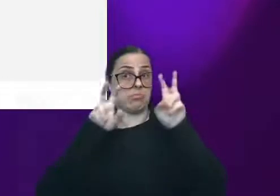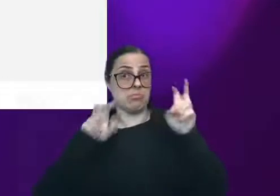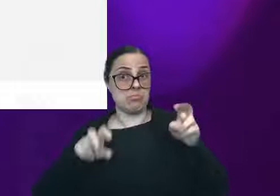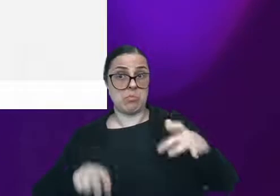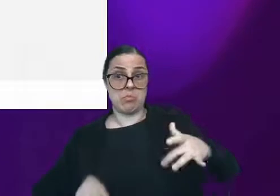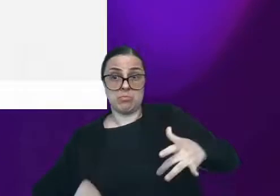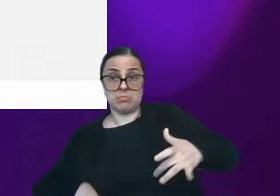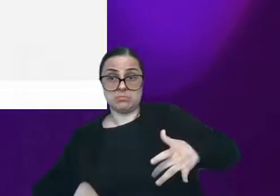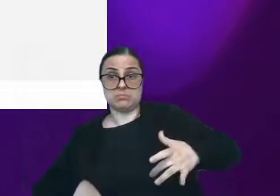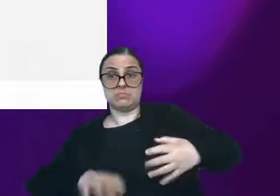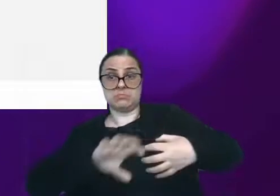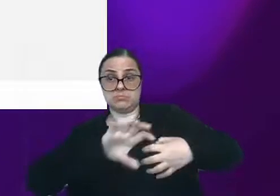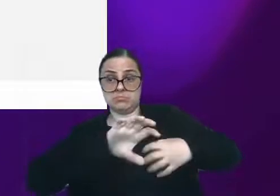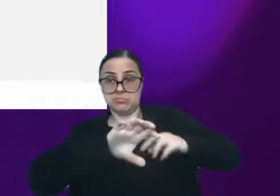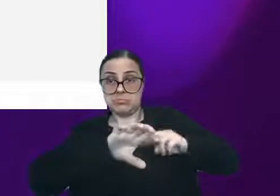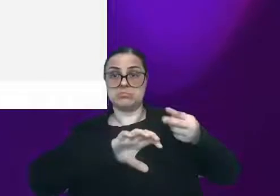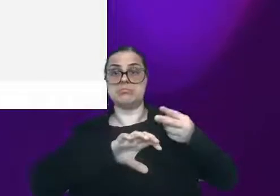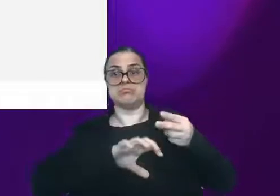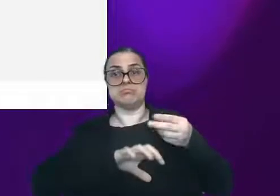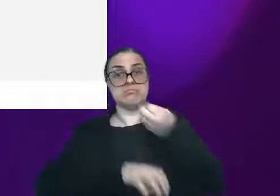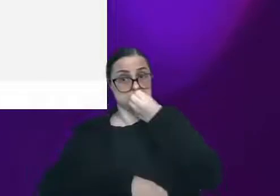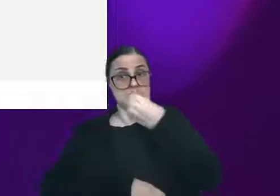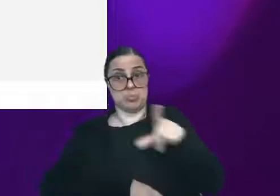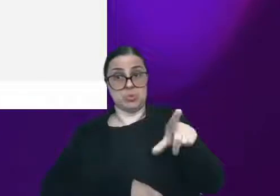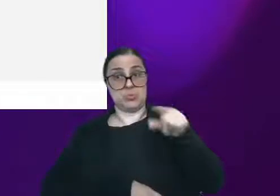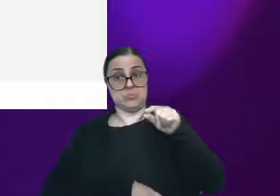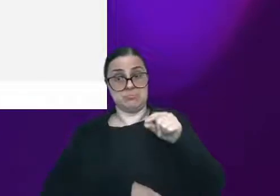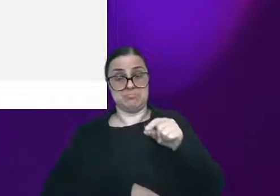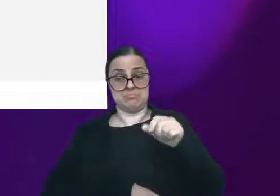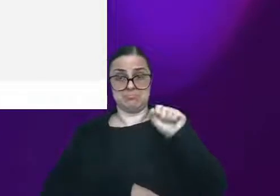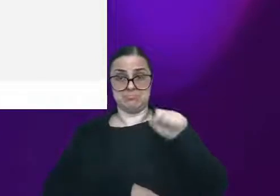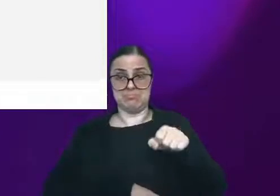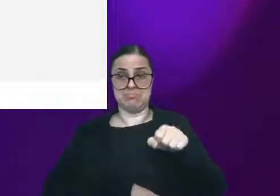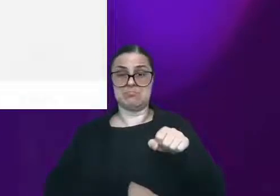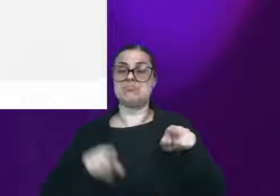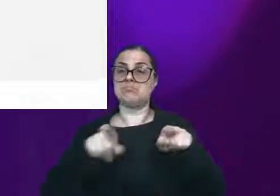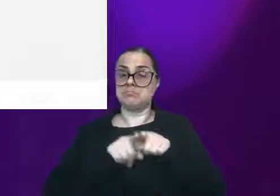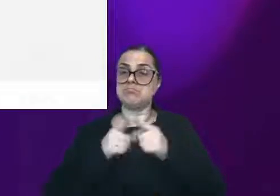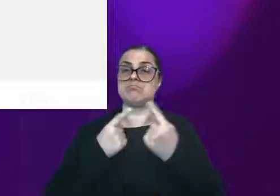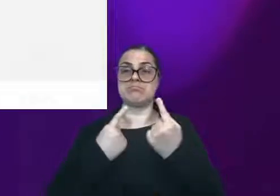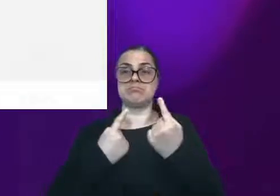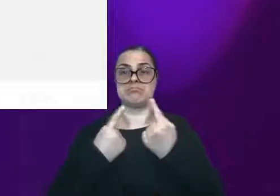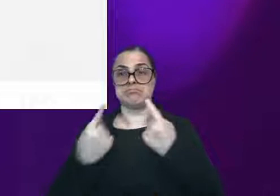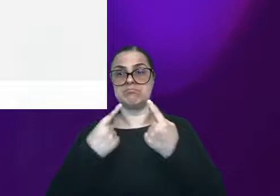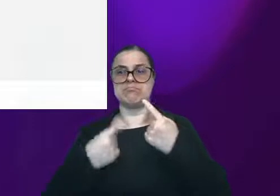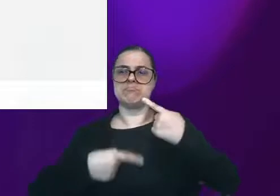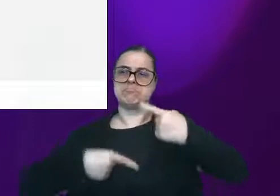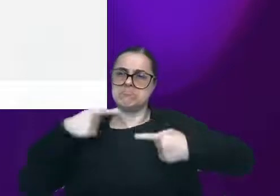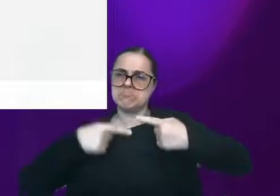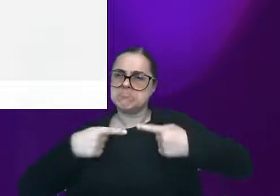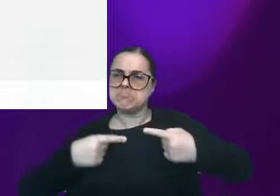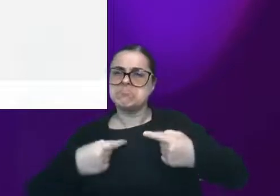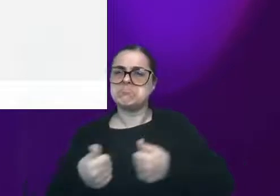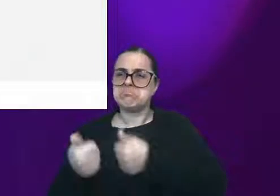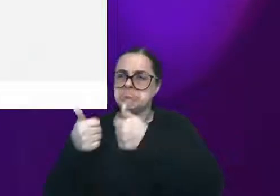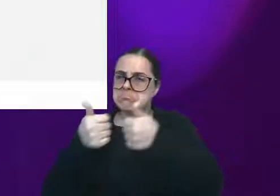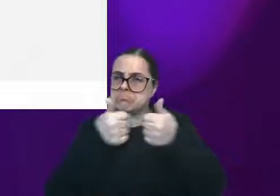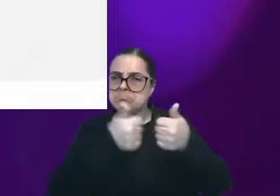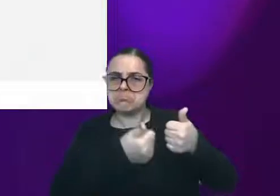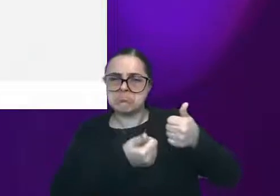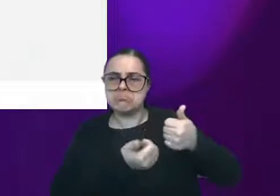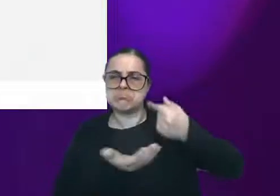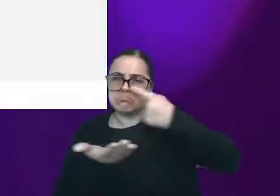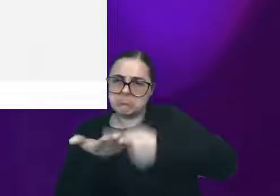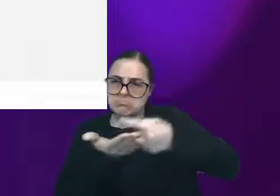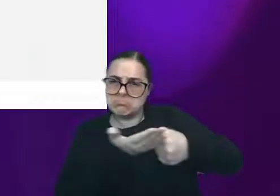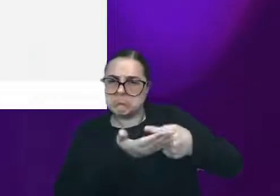uma boa opção, já é uma discussão que está bem estabelecida para alguns critérios.